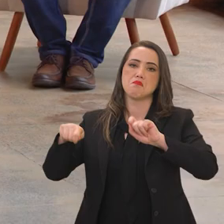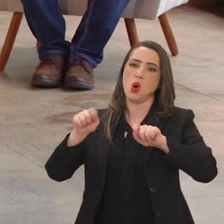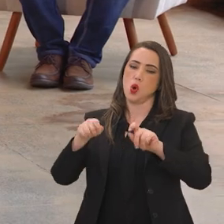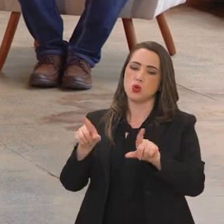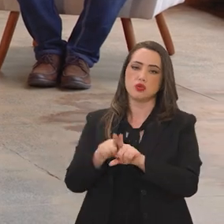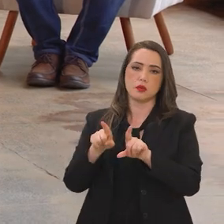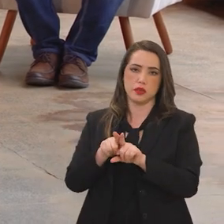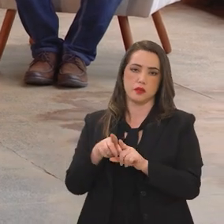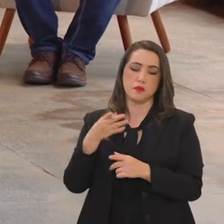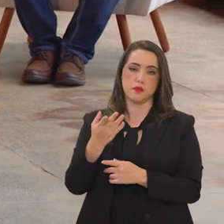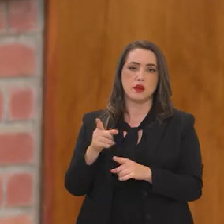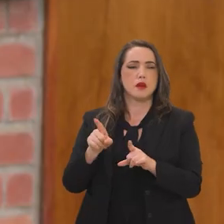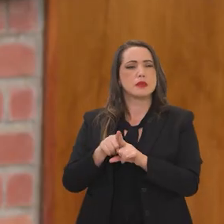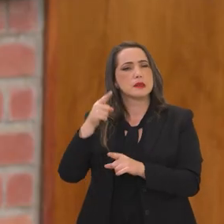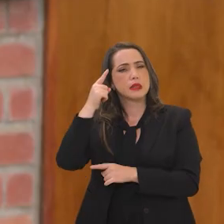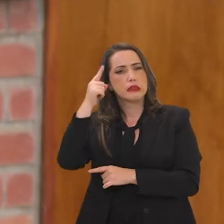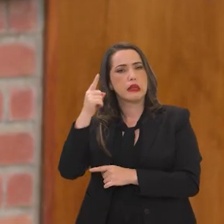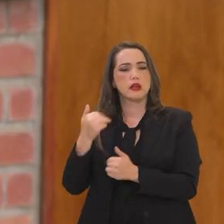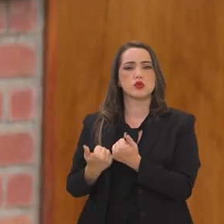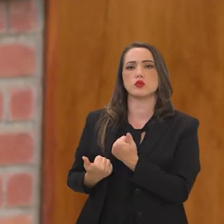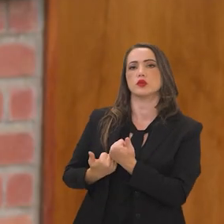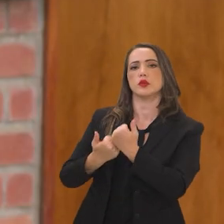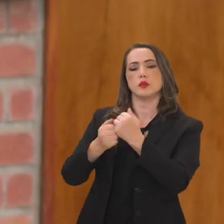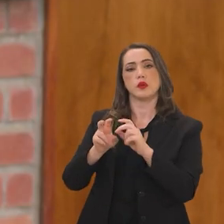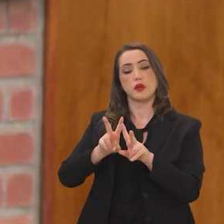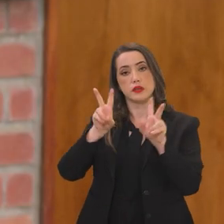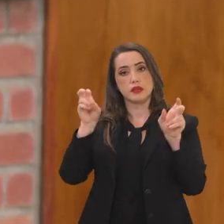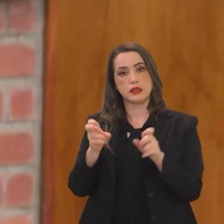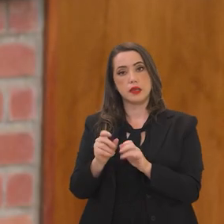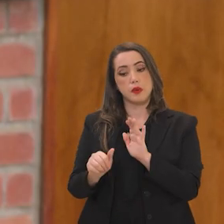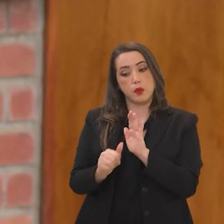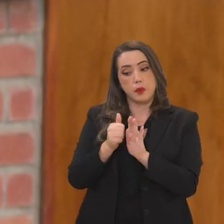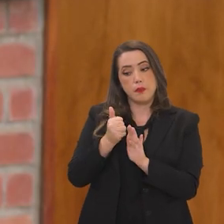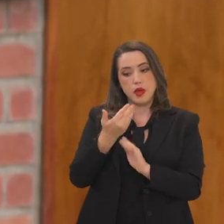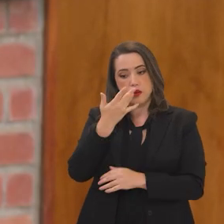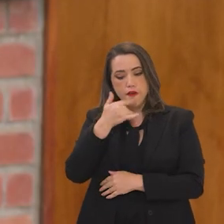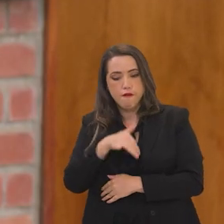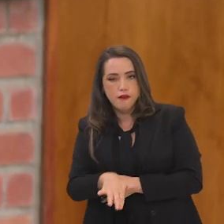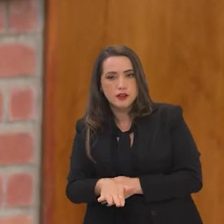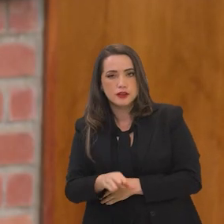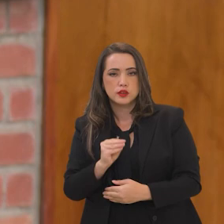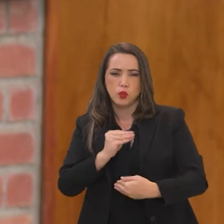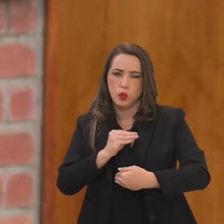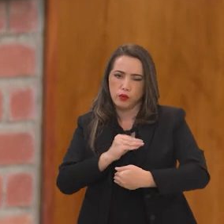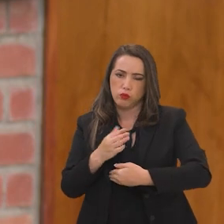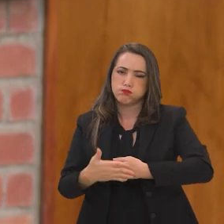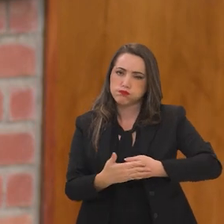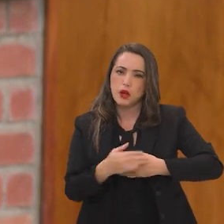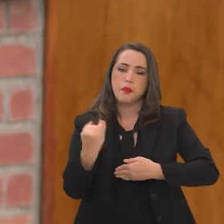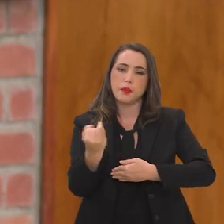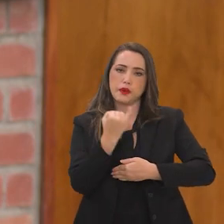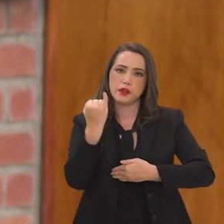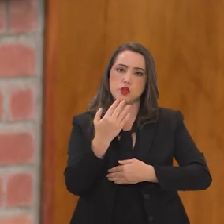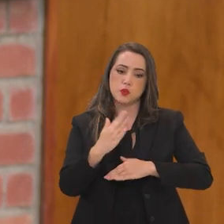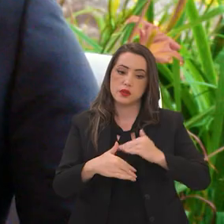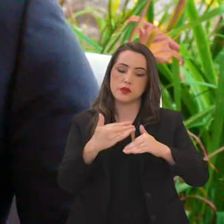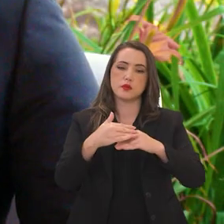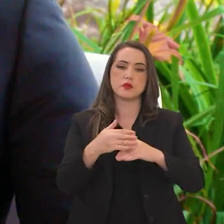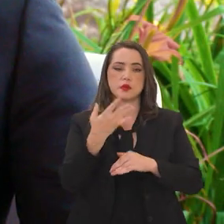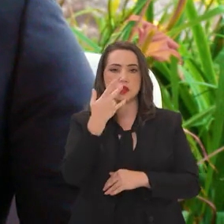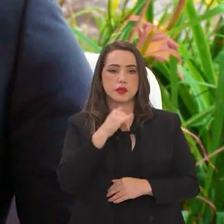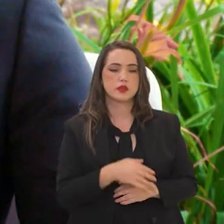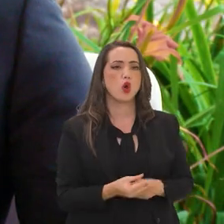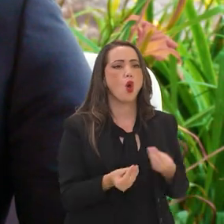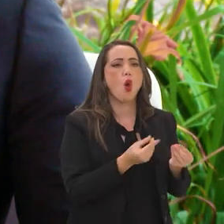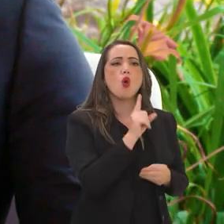no caso de paternidade mas também um apoio sobre tudo nessa fase da primeira infância que é tão central que o desenvolvimento das crianças e isso viria Como